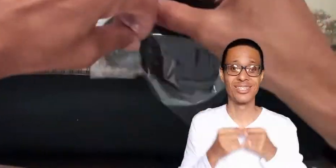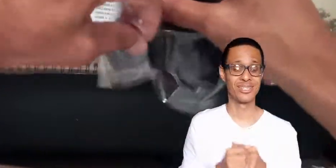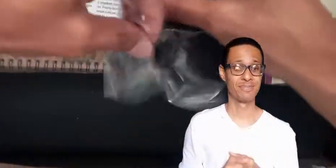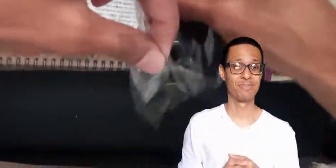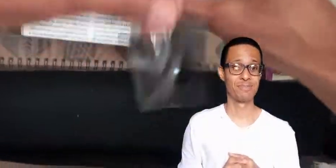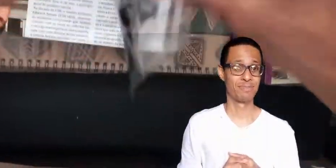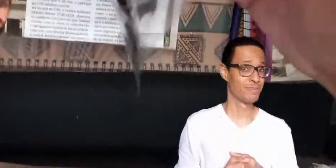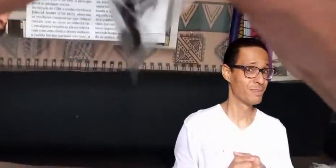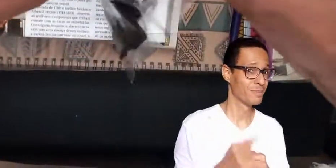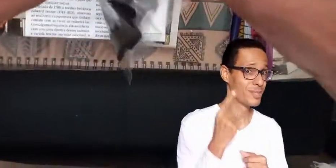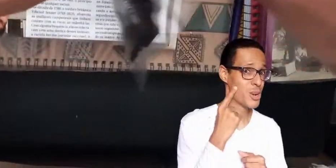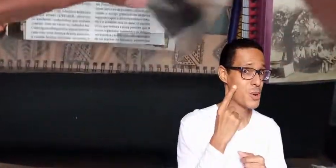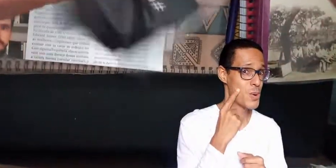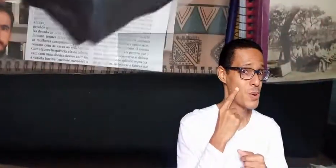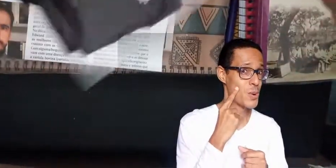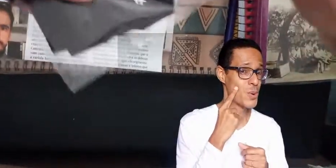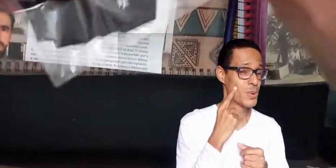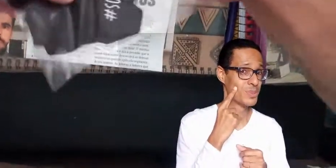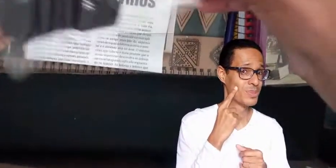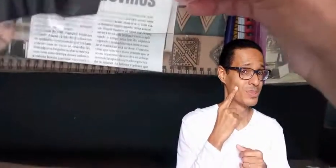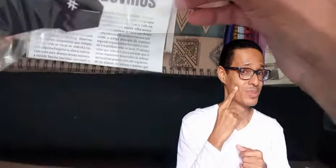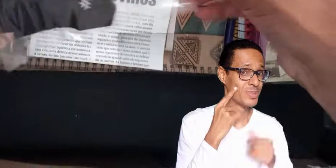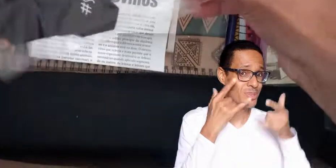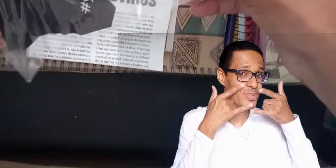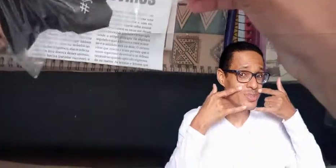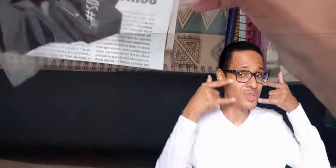Muito bacana, galera, olha só.